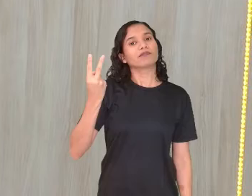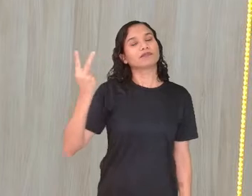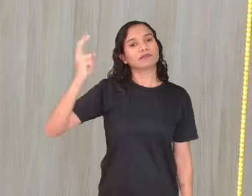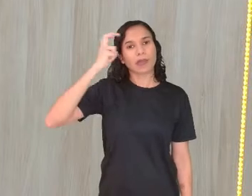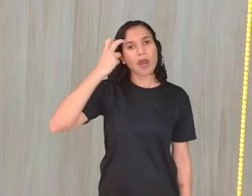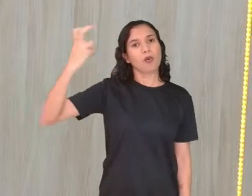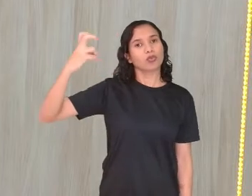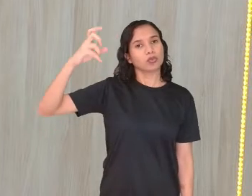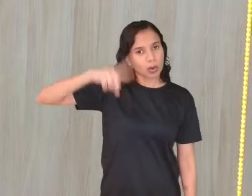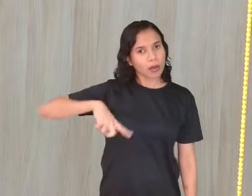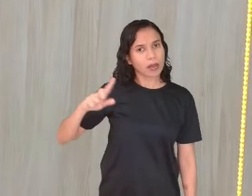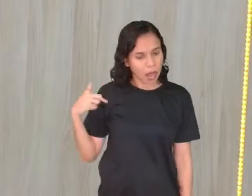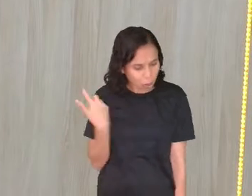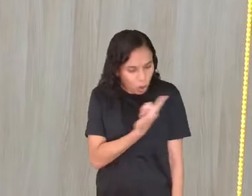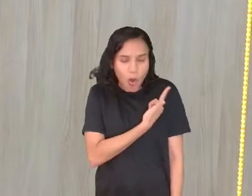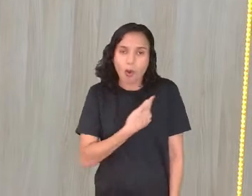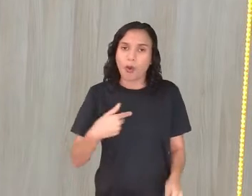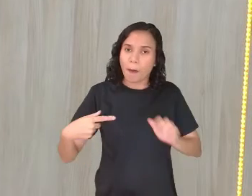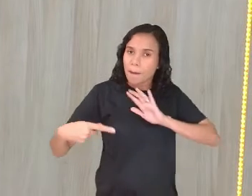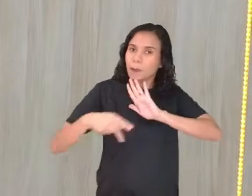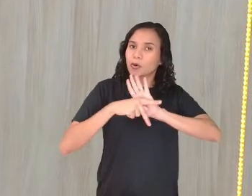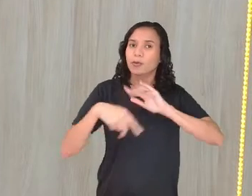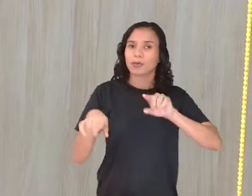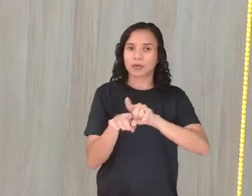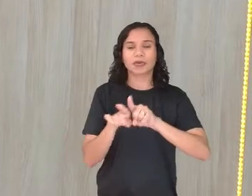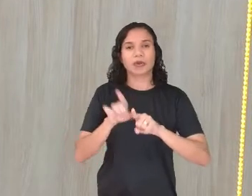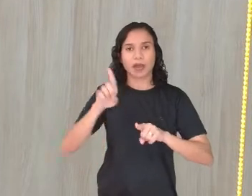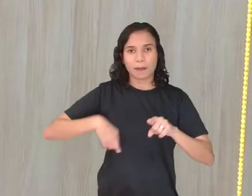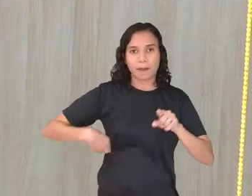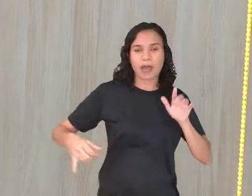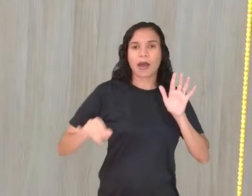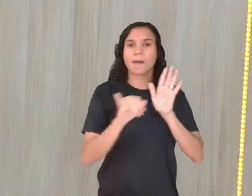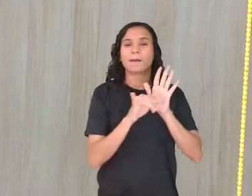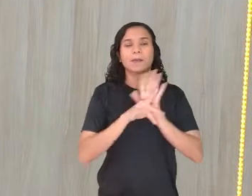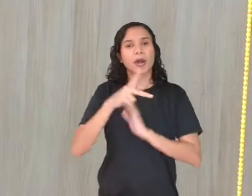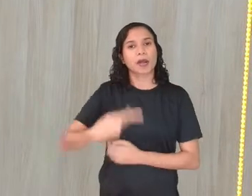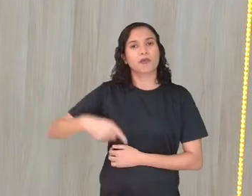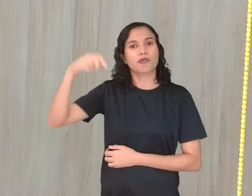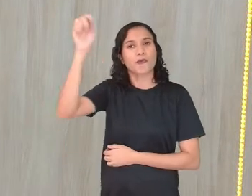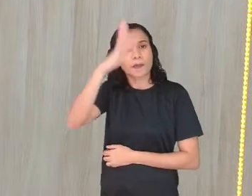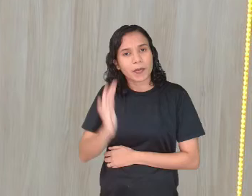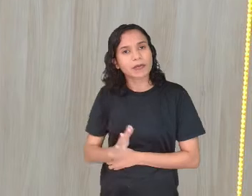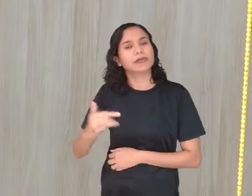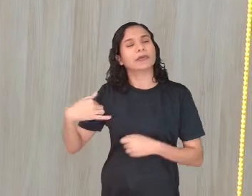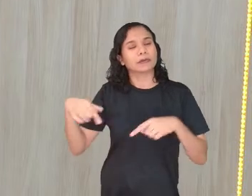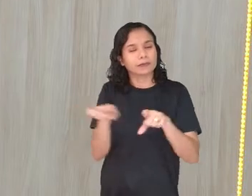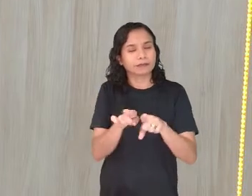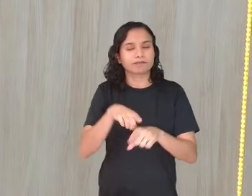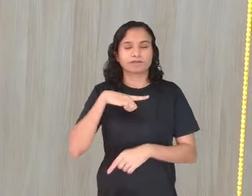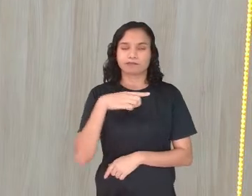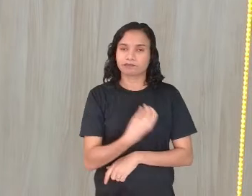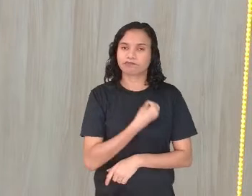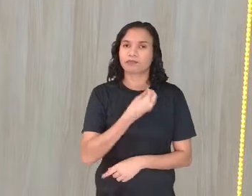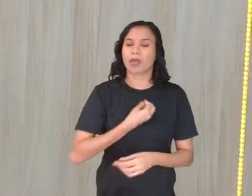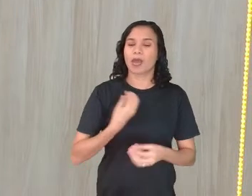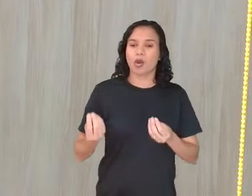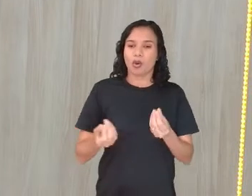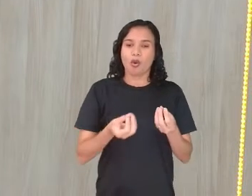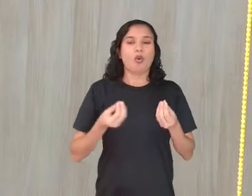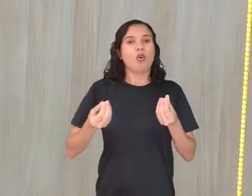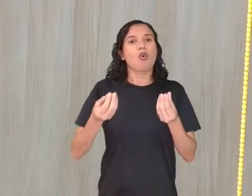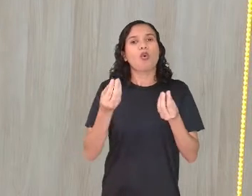que é nossa também, né? A identidade cultural brasileira, ela traz, né,